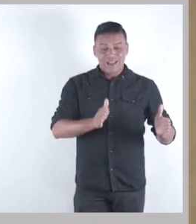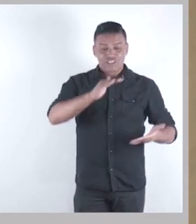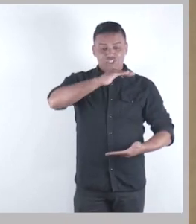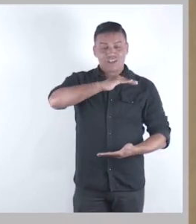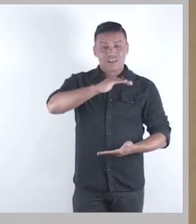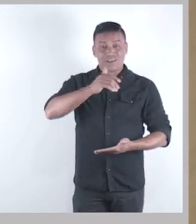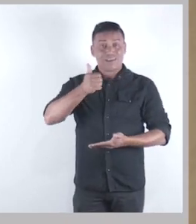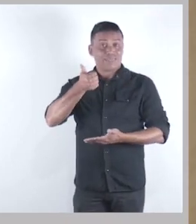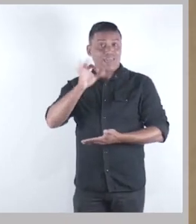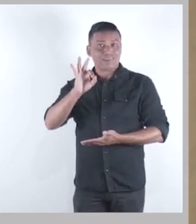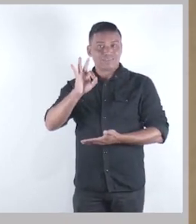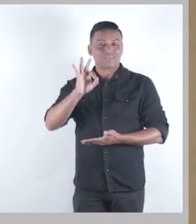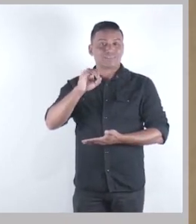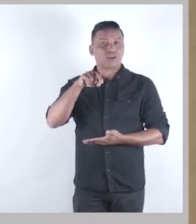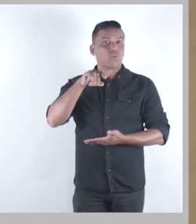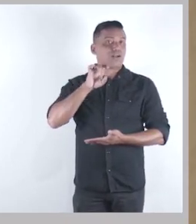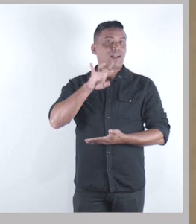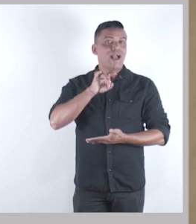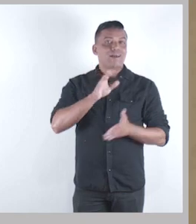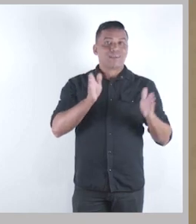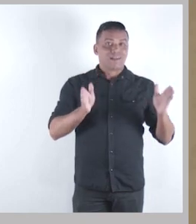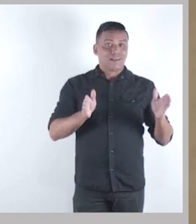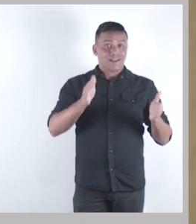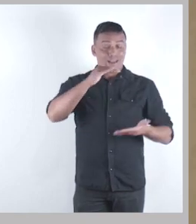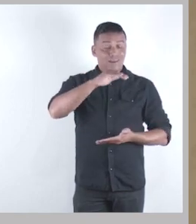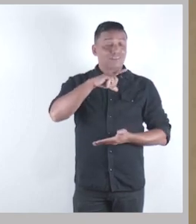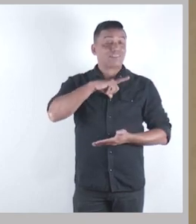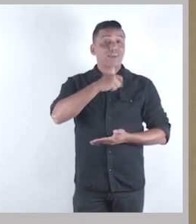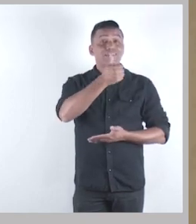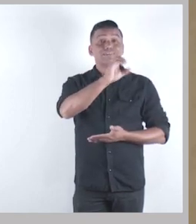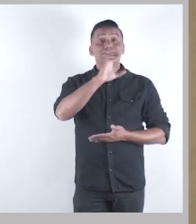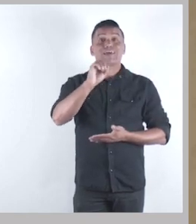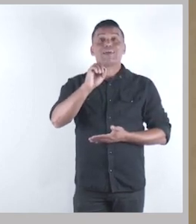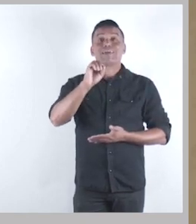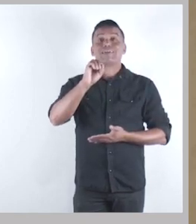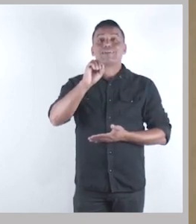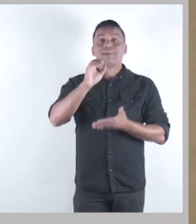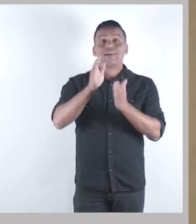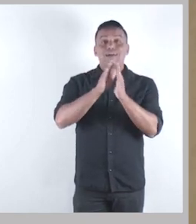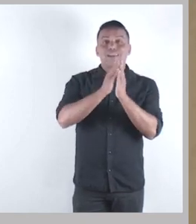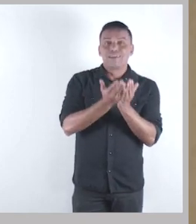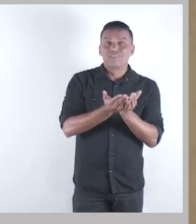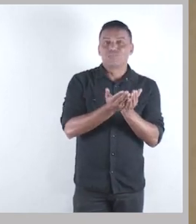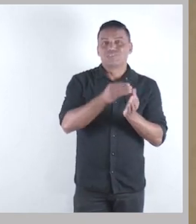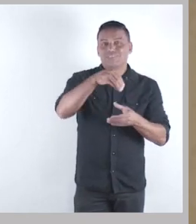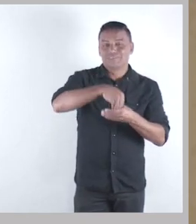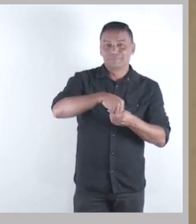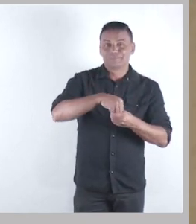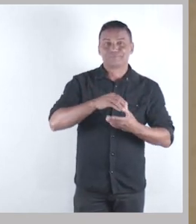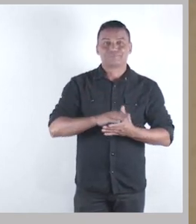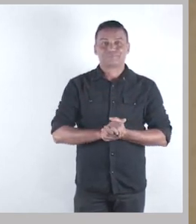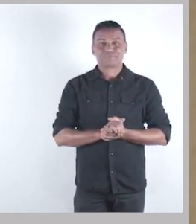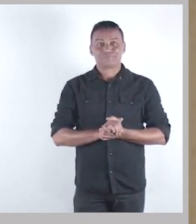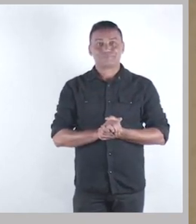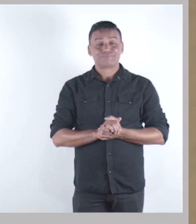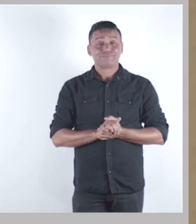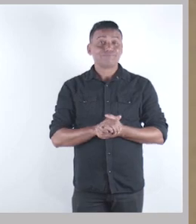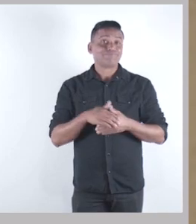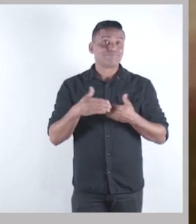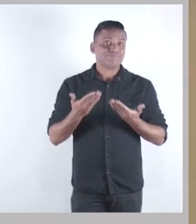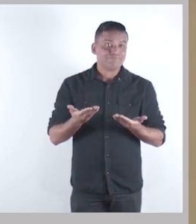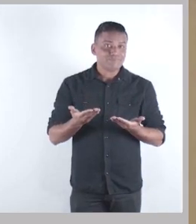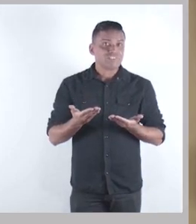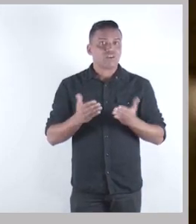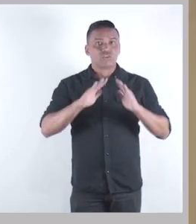Cada caixa tem 100 livros, por média. Ou há um grupo que deve gerir as caixas. E em função